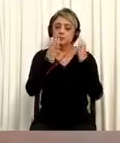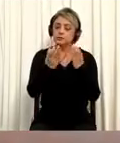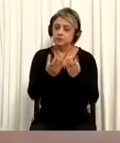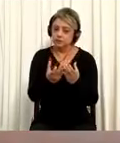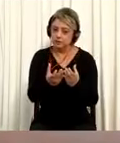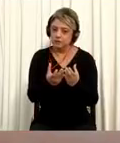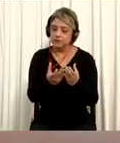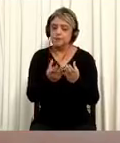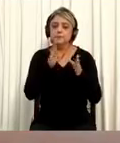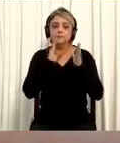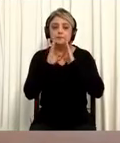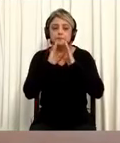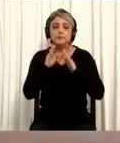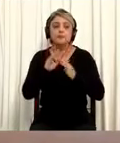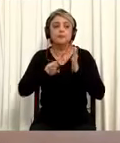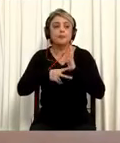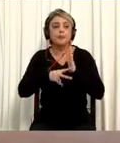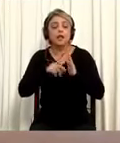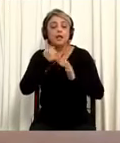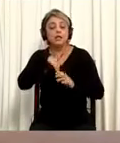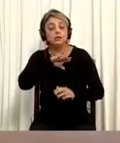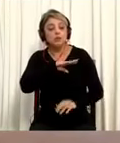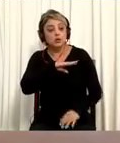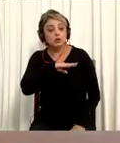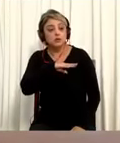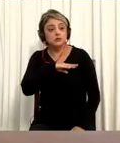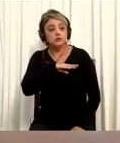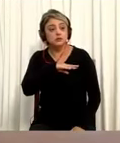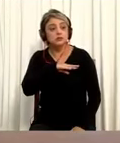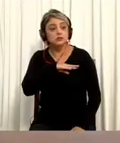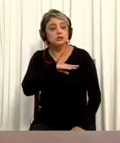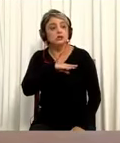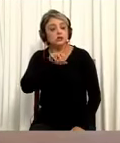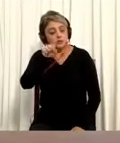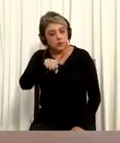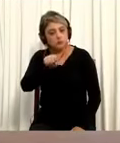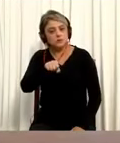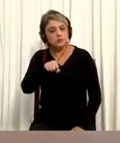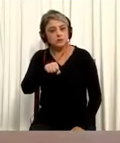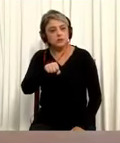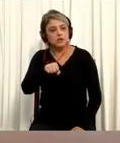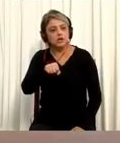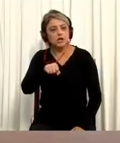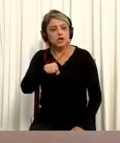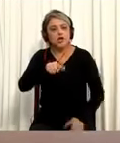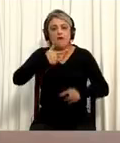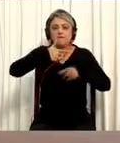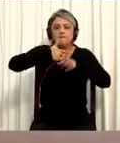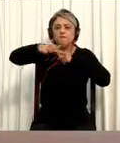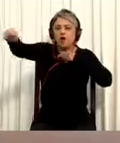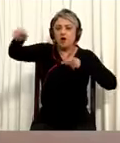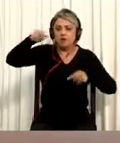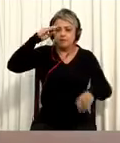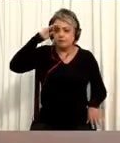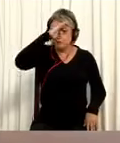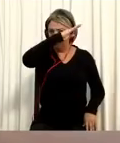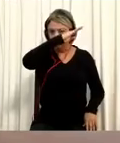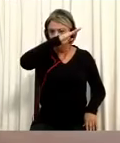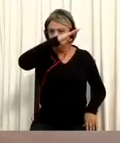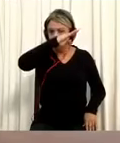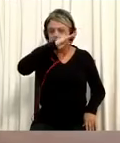mas também pelo Facebook do Simpro, que nós somos, sim, pelo fora Bolsonaro. Não dá para a gente